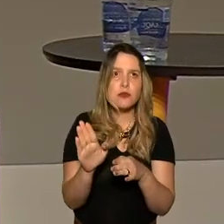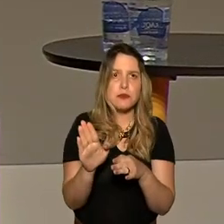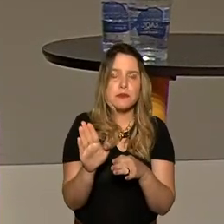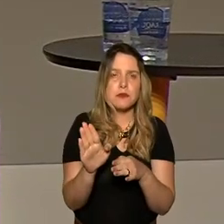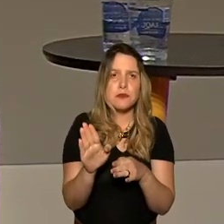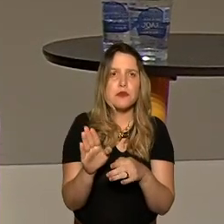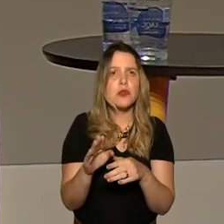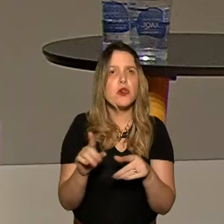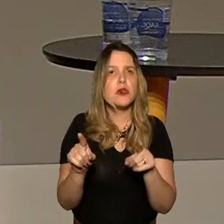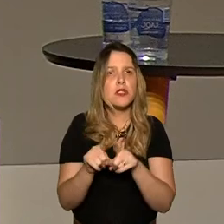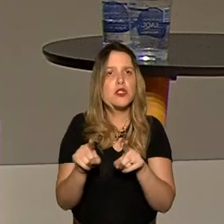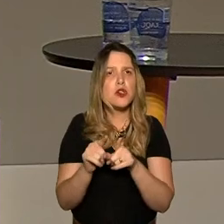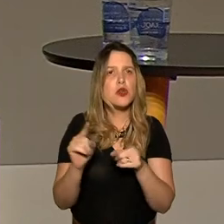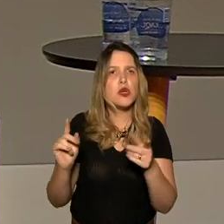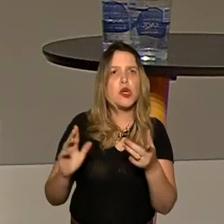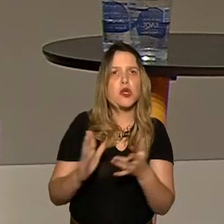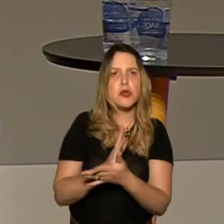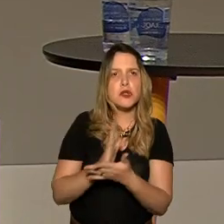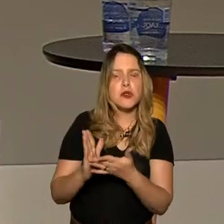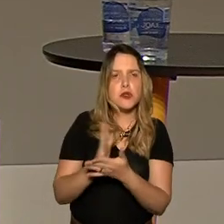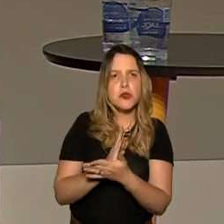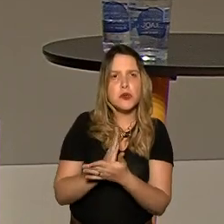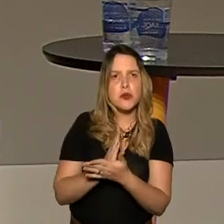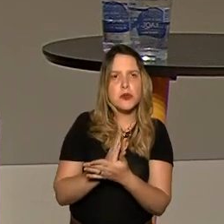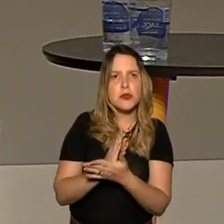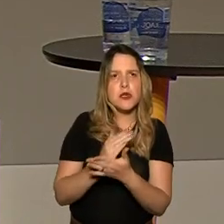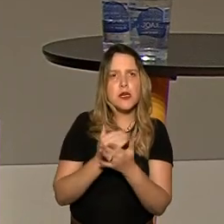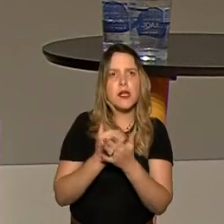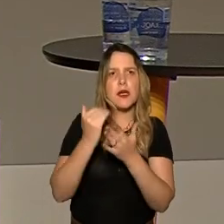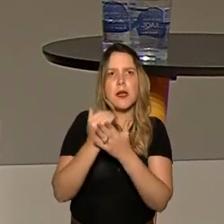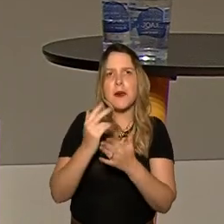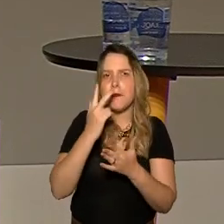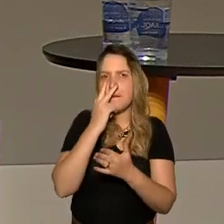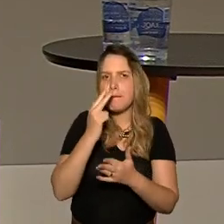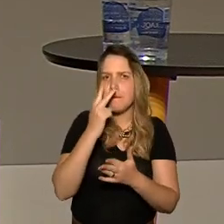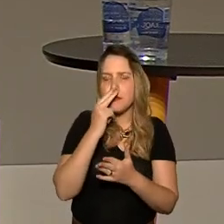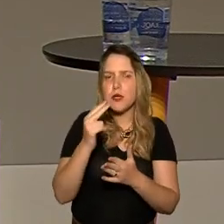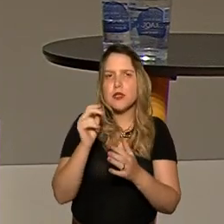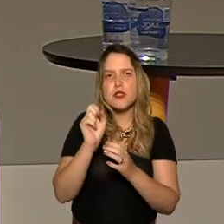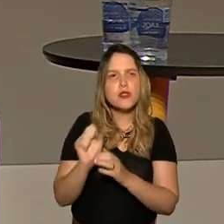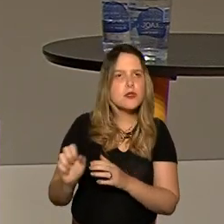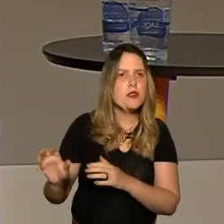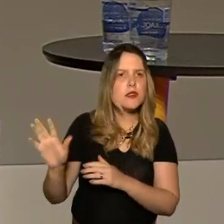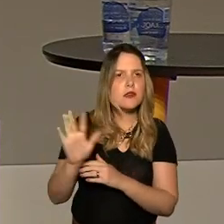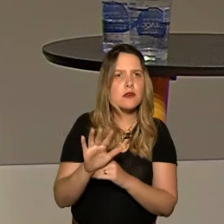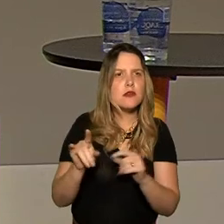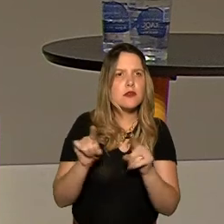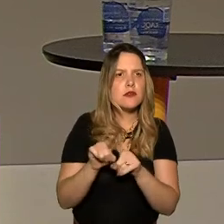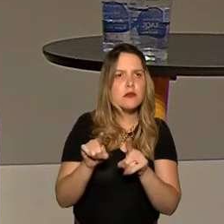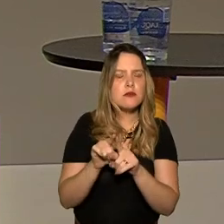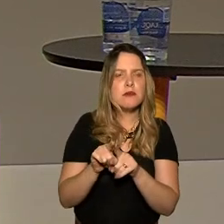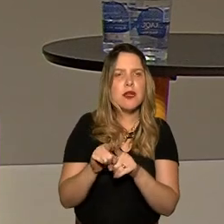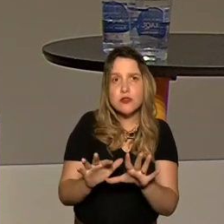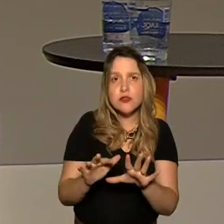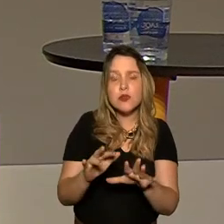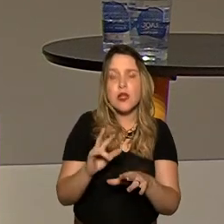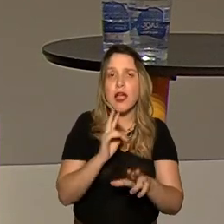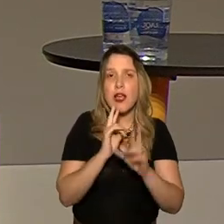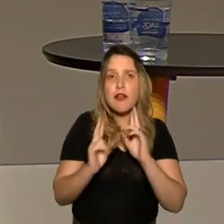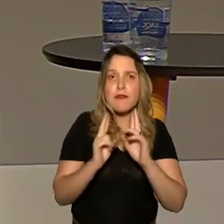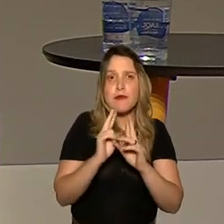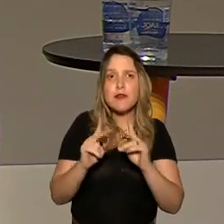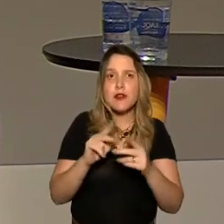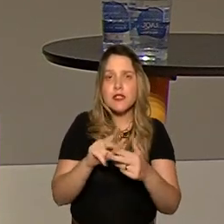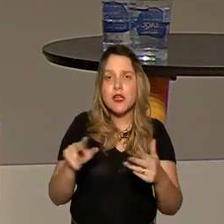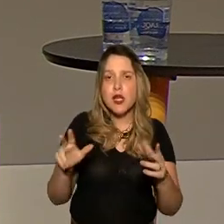sejam aqueles que apareçam entre os quadros profissionais mais precarizados uma